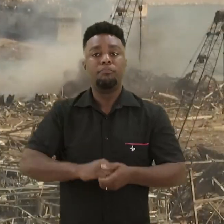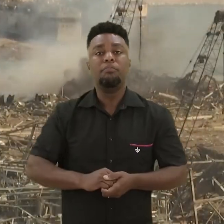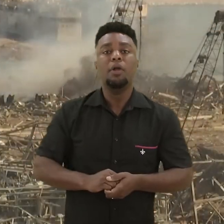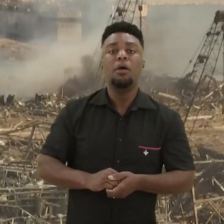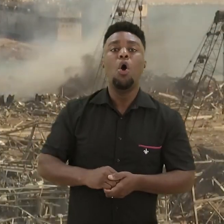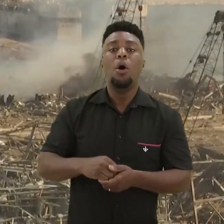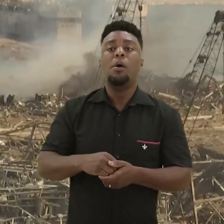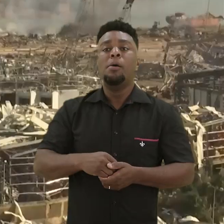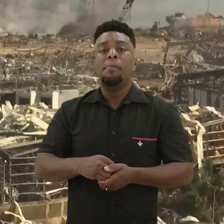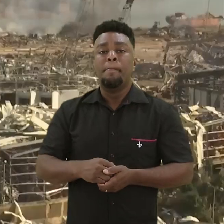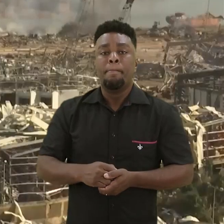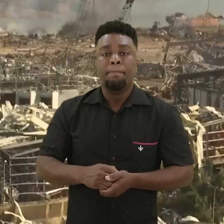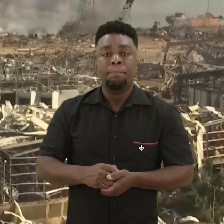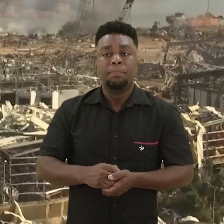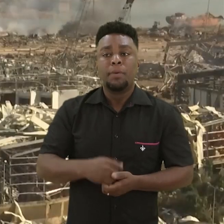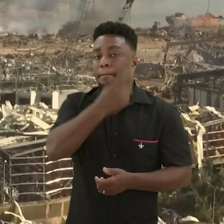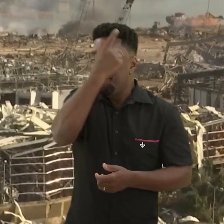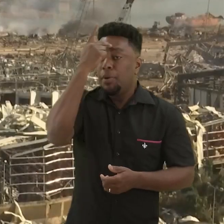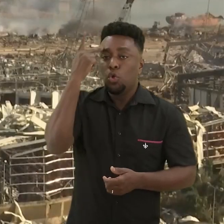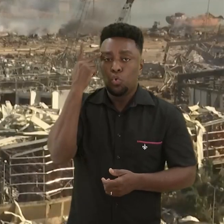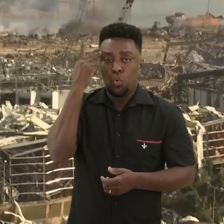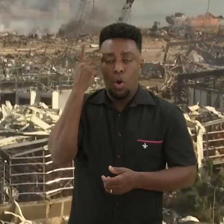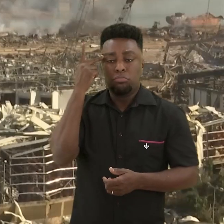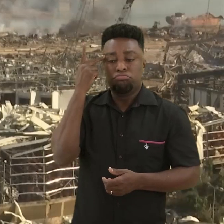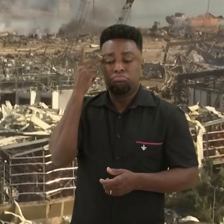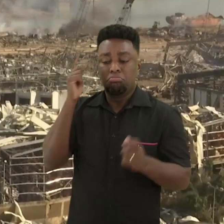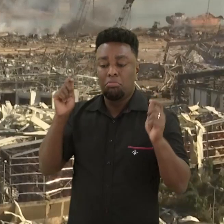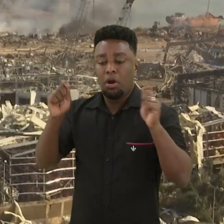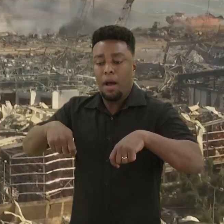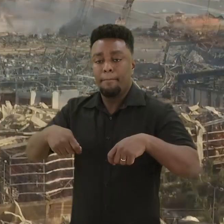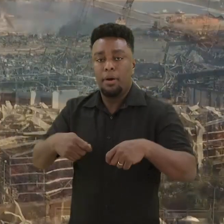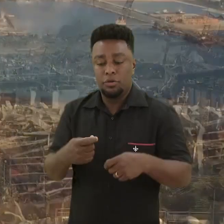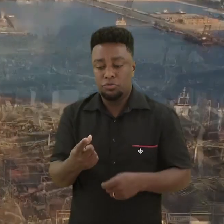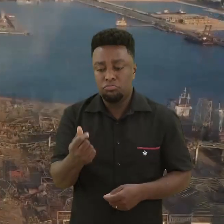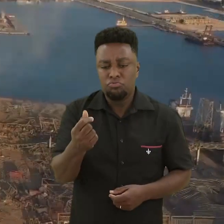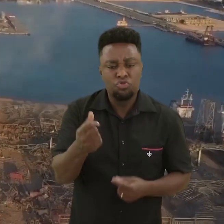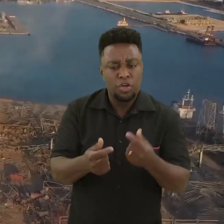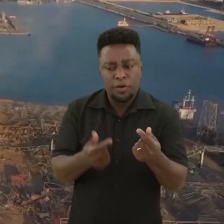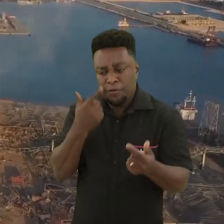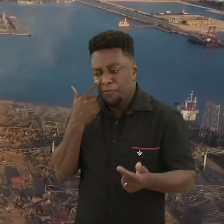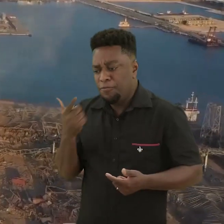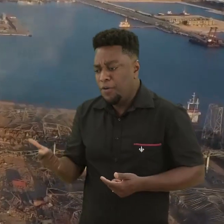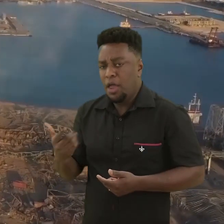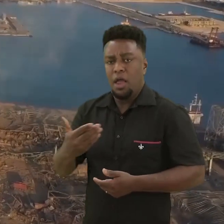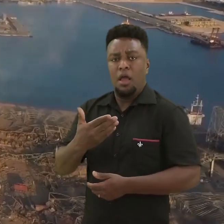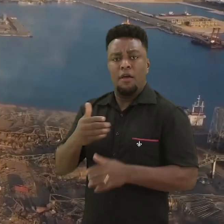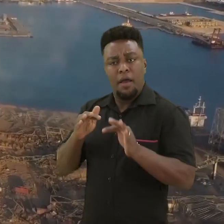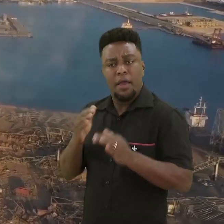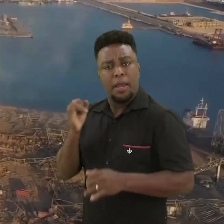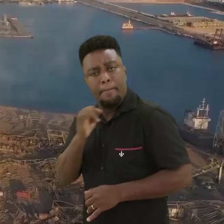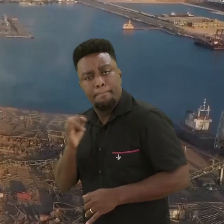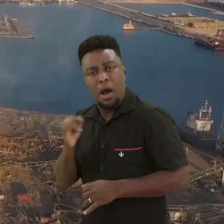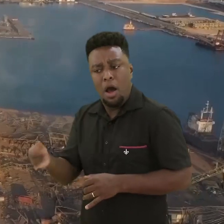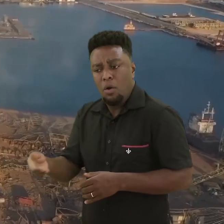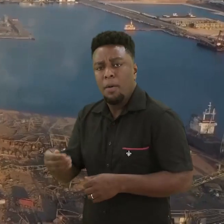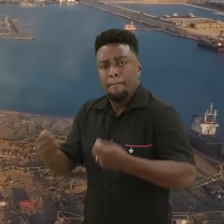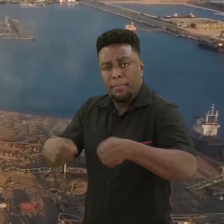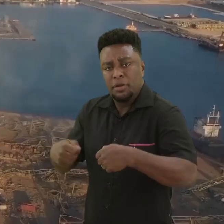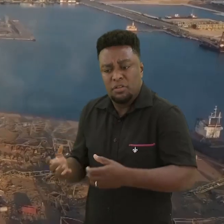diz: ora, aquele que possuir recursos deste mundo e vir a seu irmão padecer necessidade